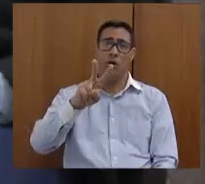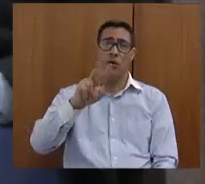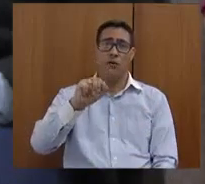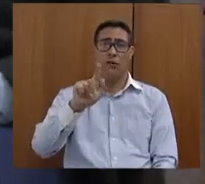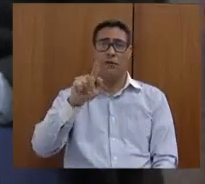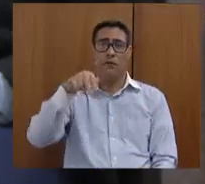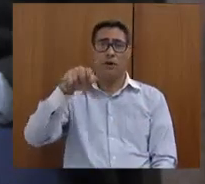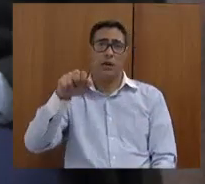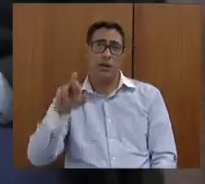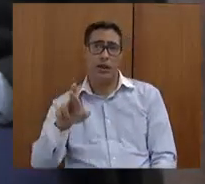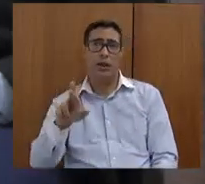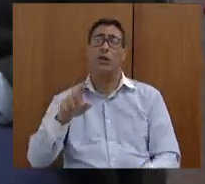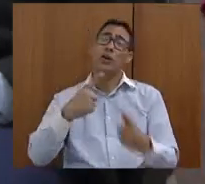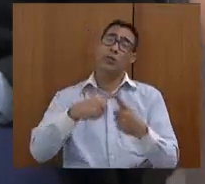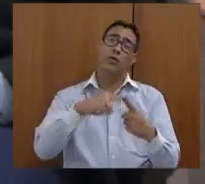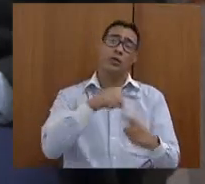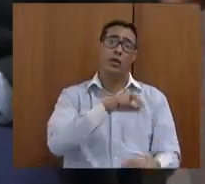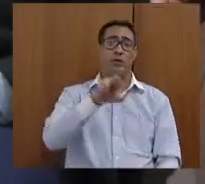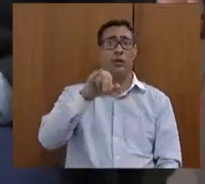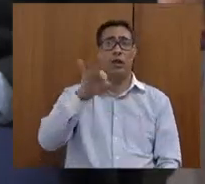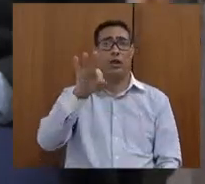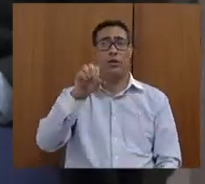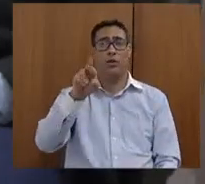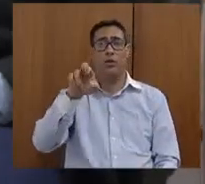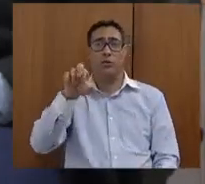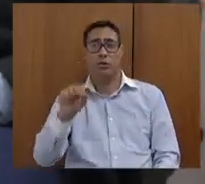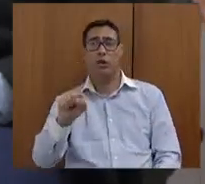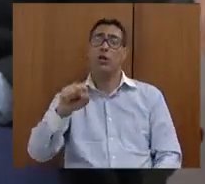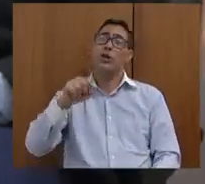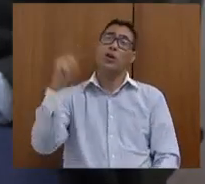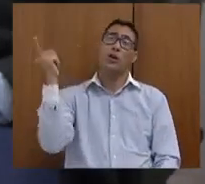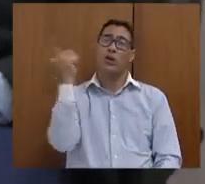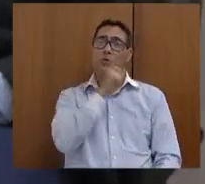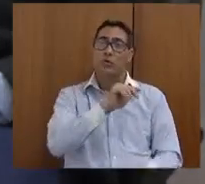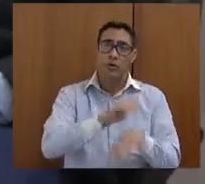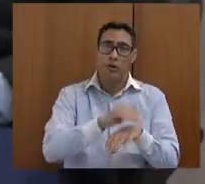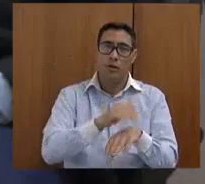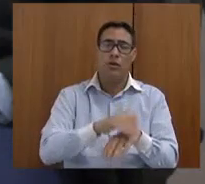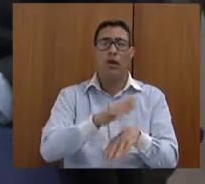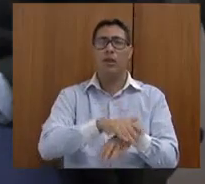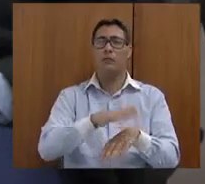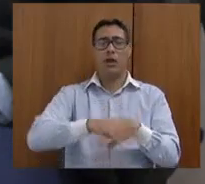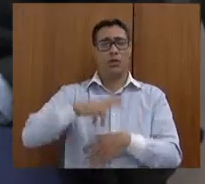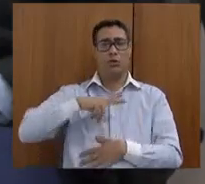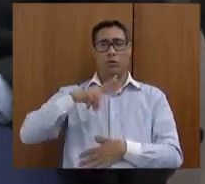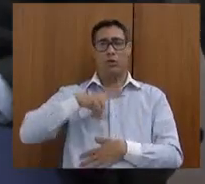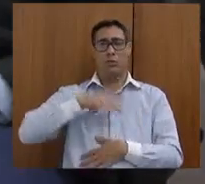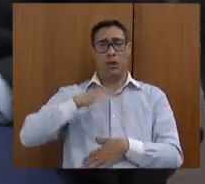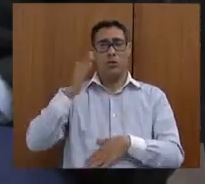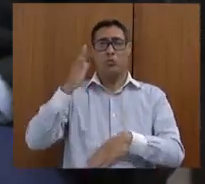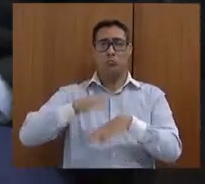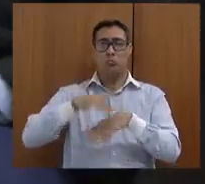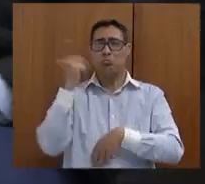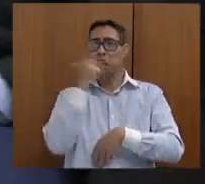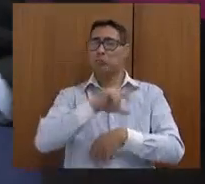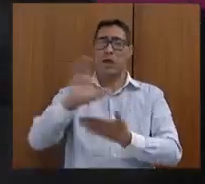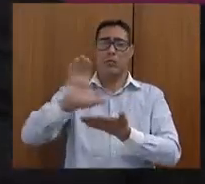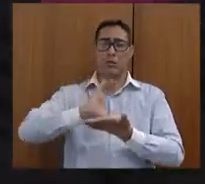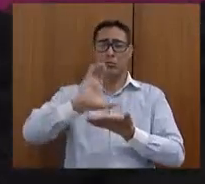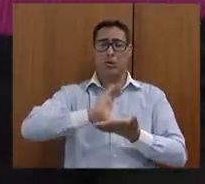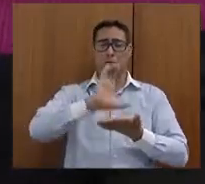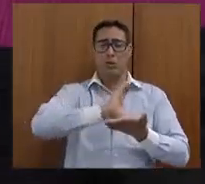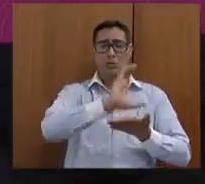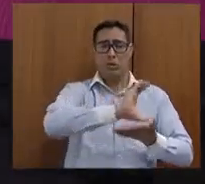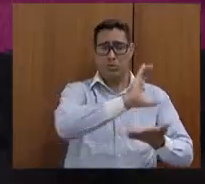consiga articular porque os leitores eles possuem autonomia na gestão desses recursos conseguimos ao longo desse